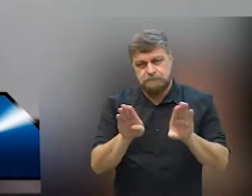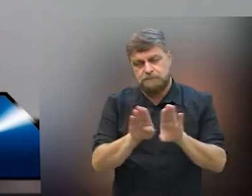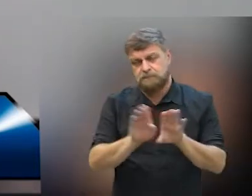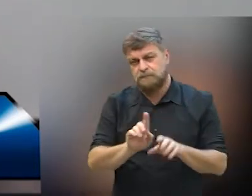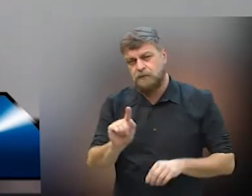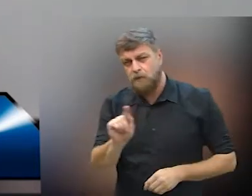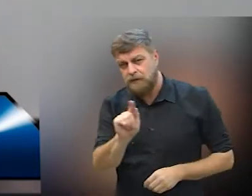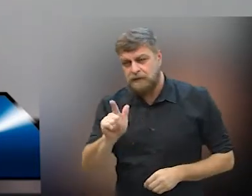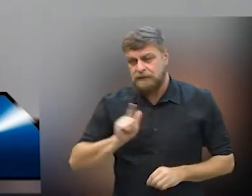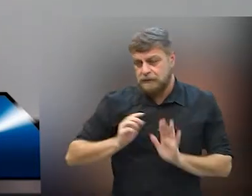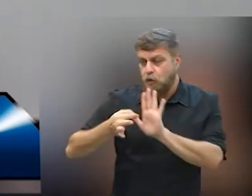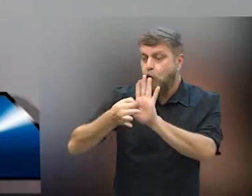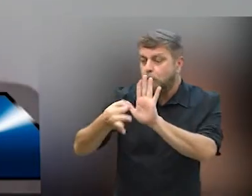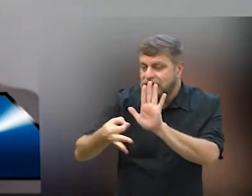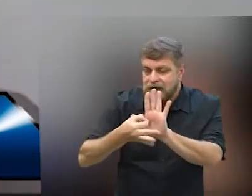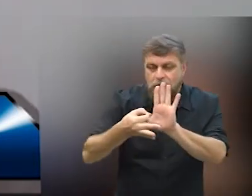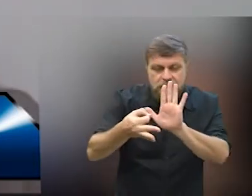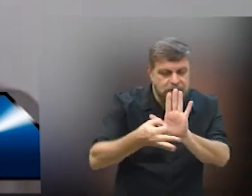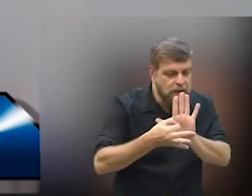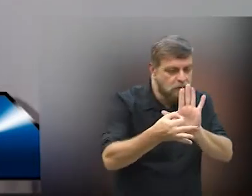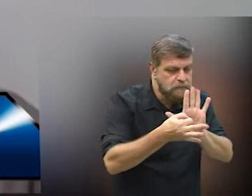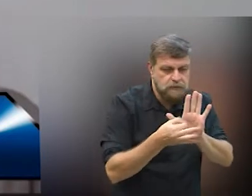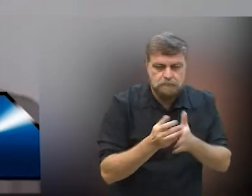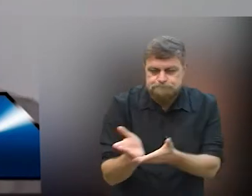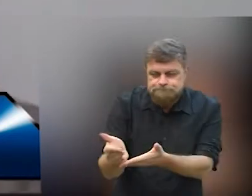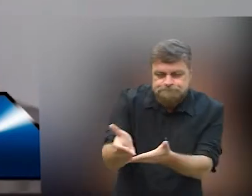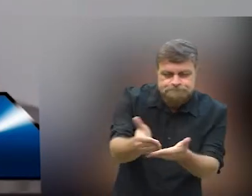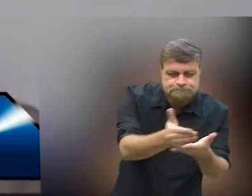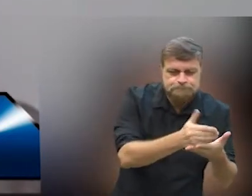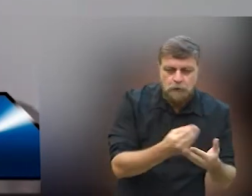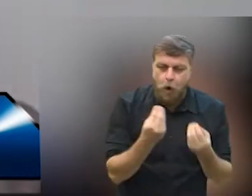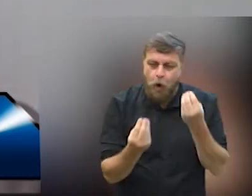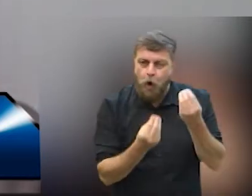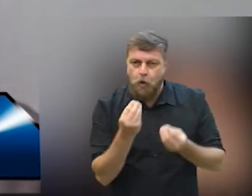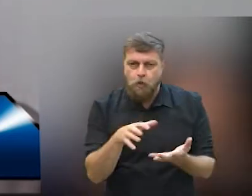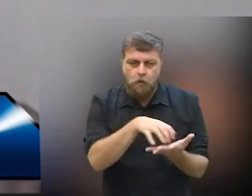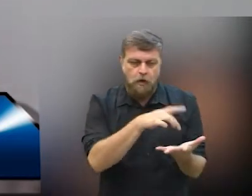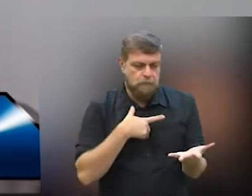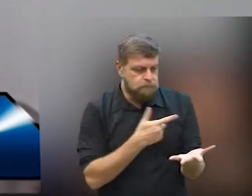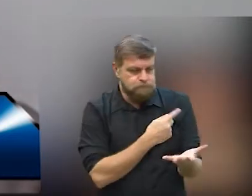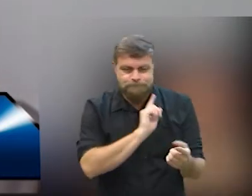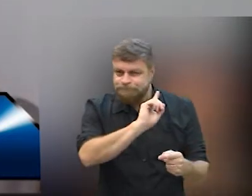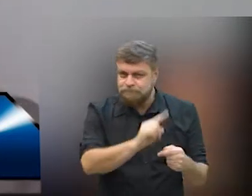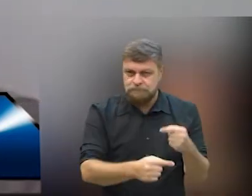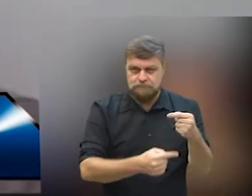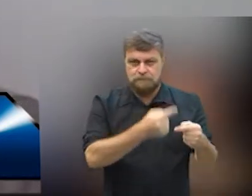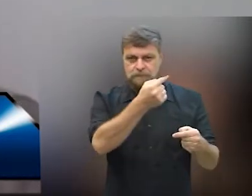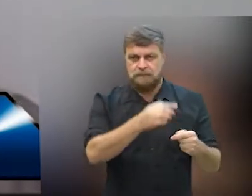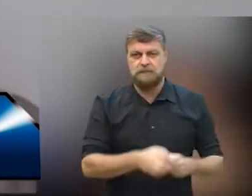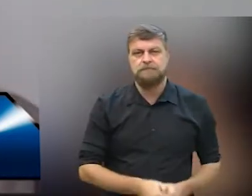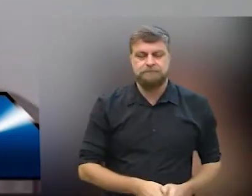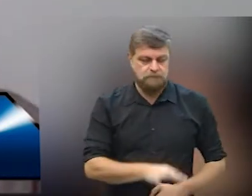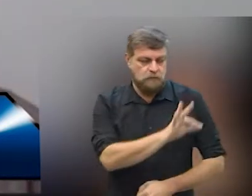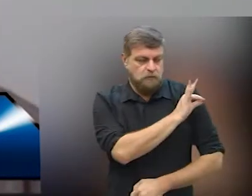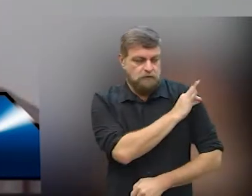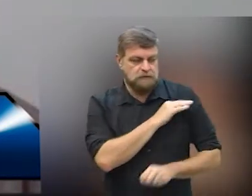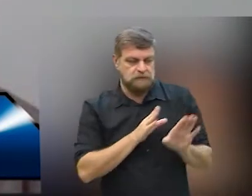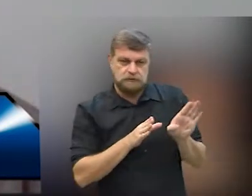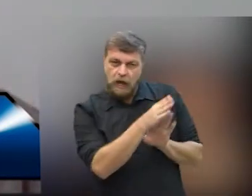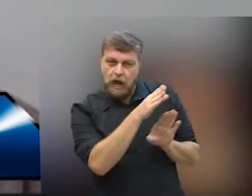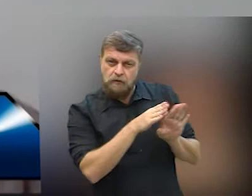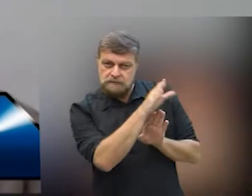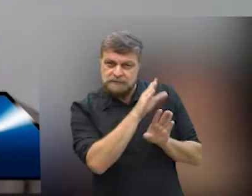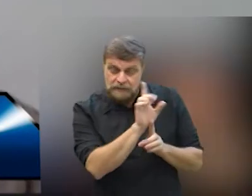e também colhendo sugestões de possíveis melhorias possam ser apontadas